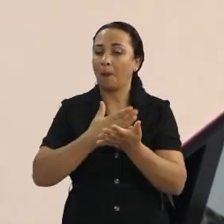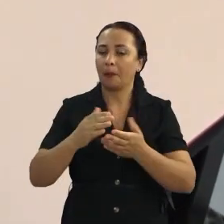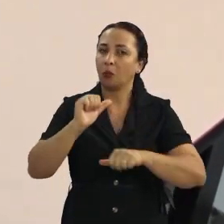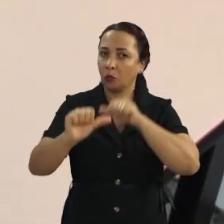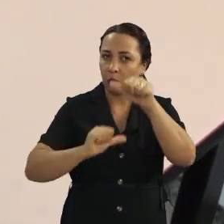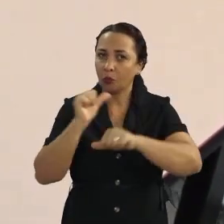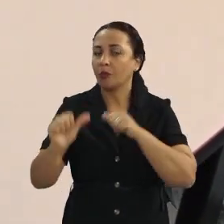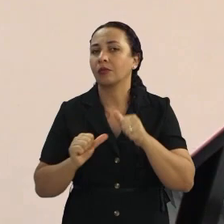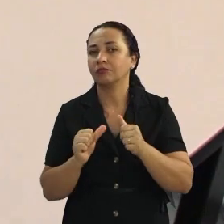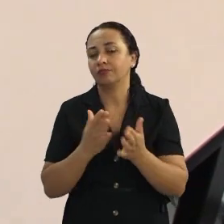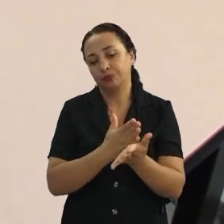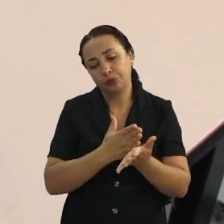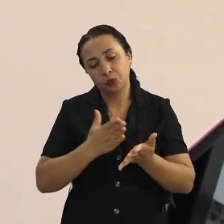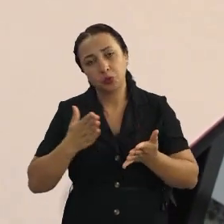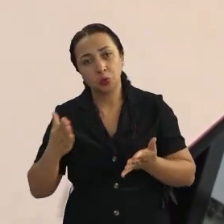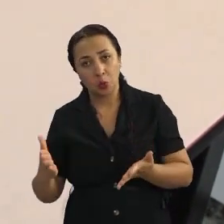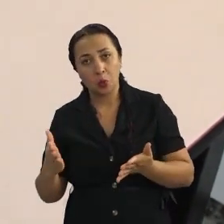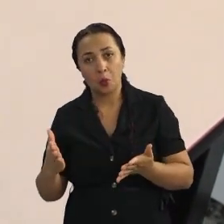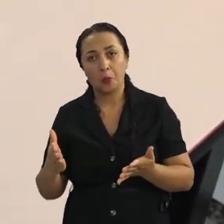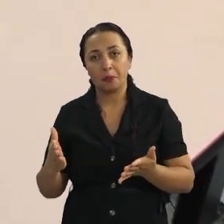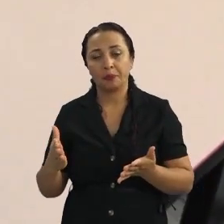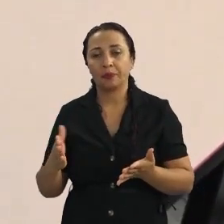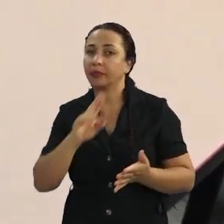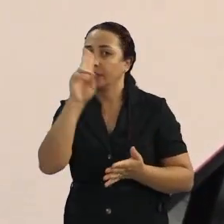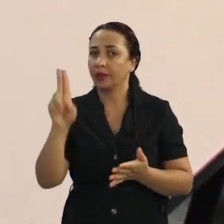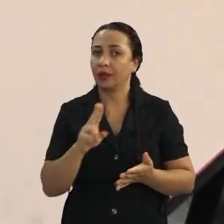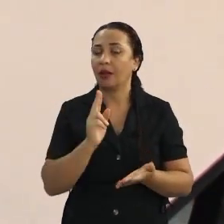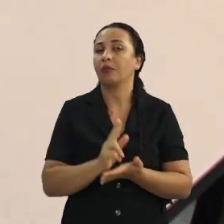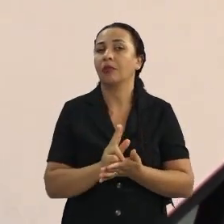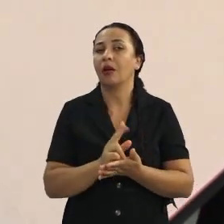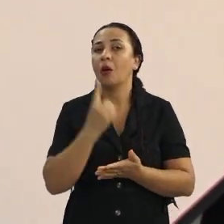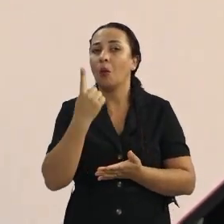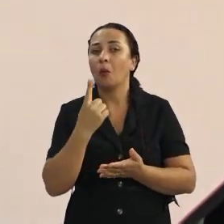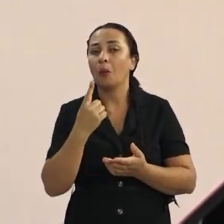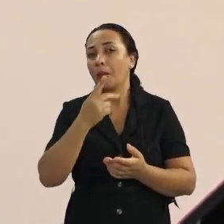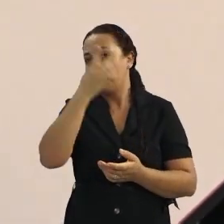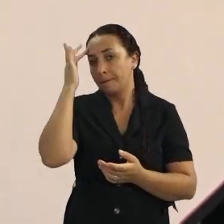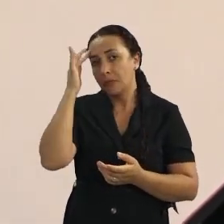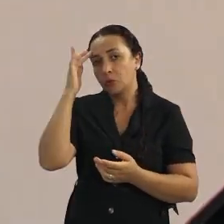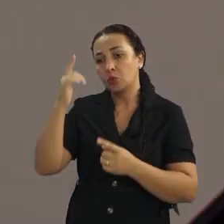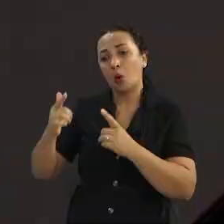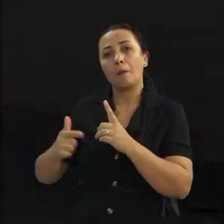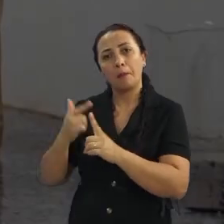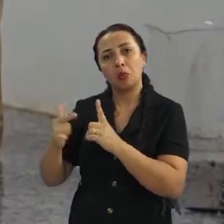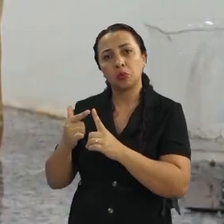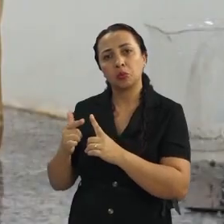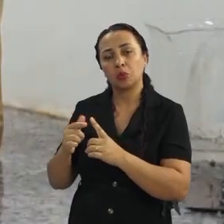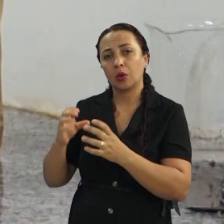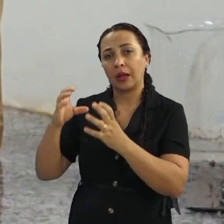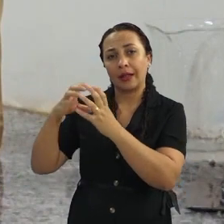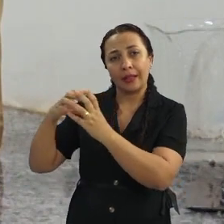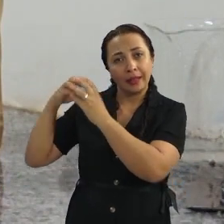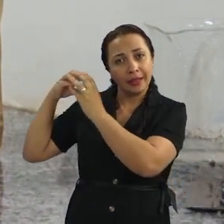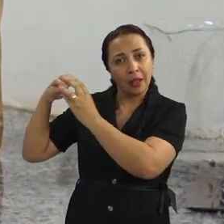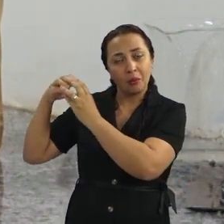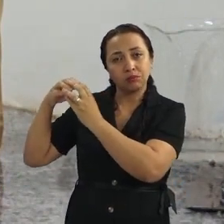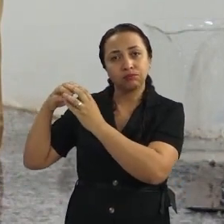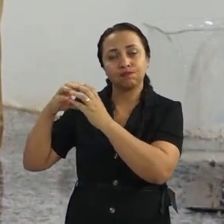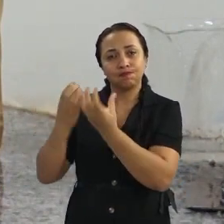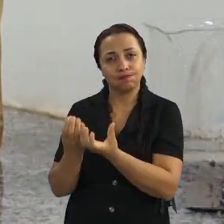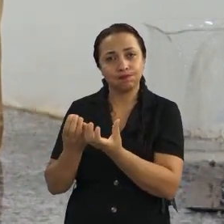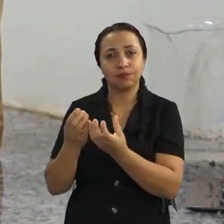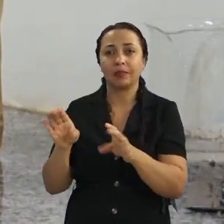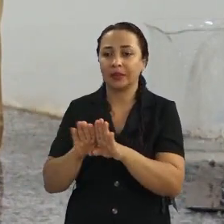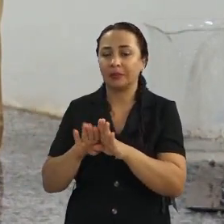em desenvolvimento ela foi iniciada pela por um produtor de cacau né ele também tem